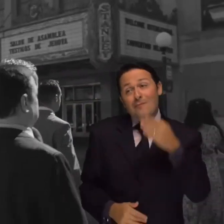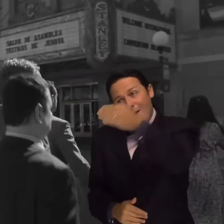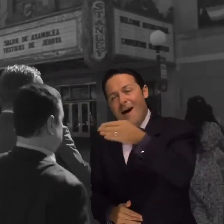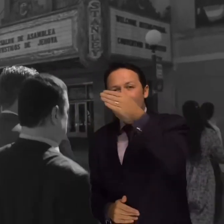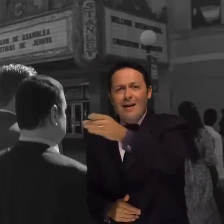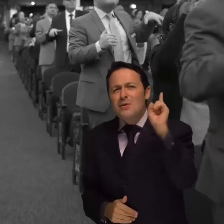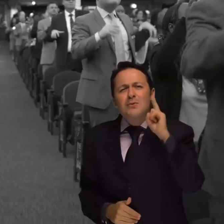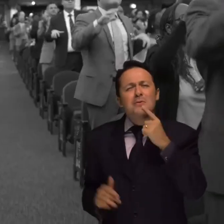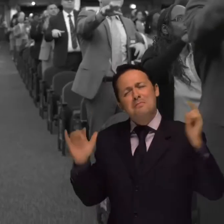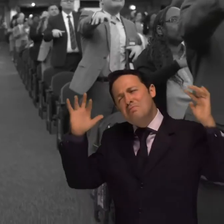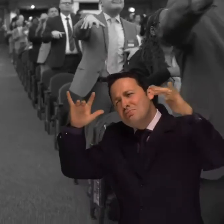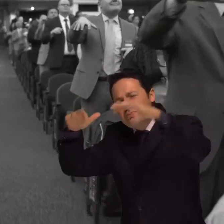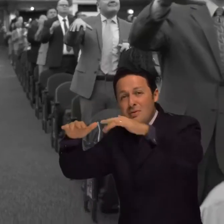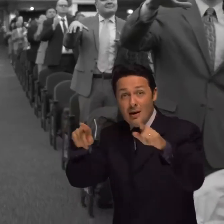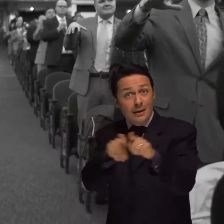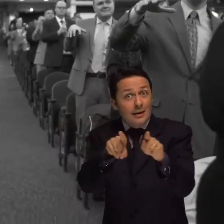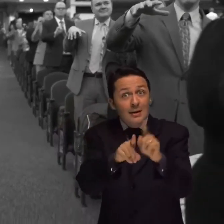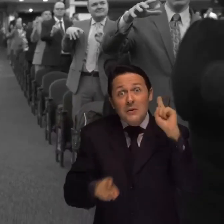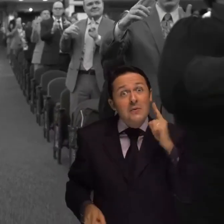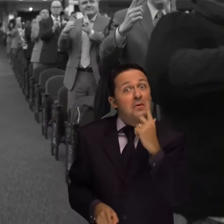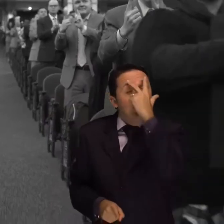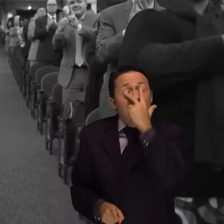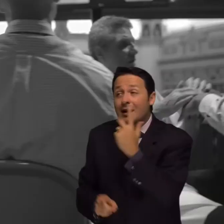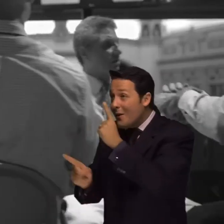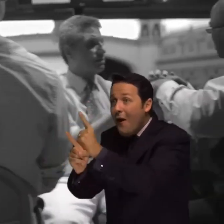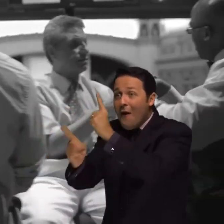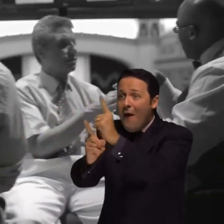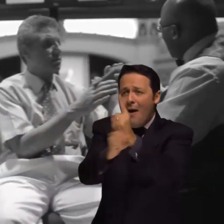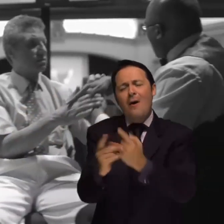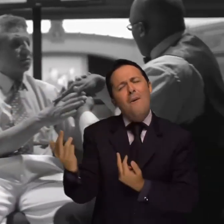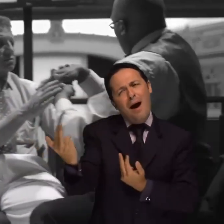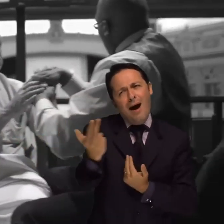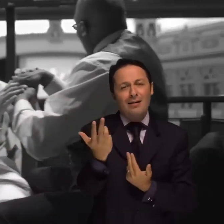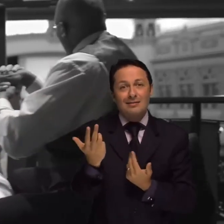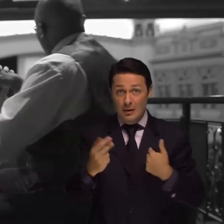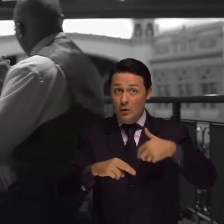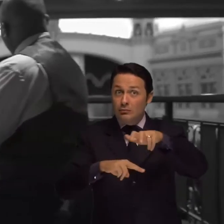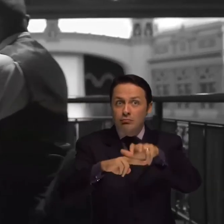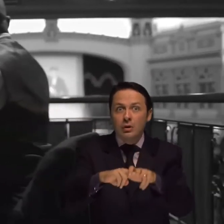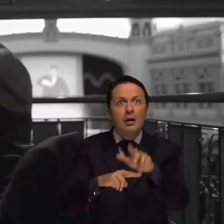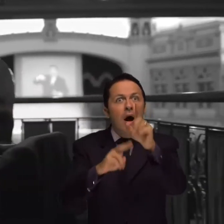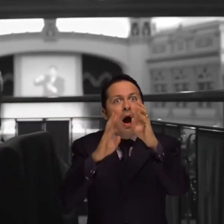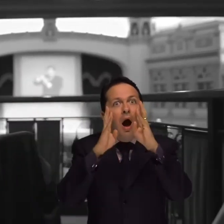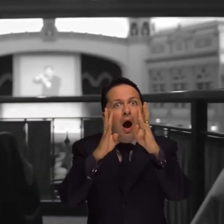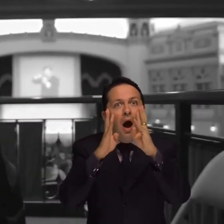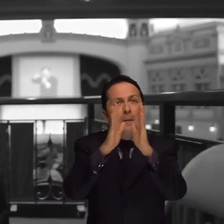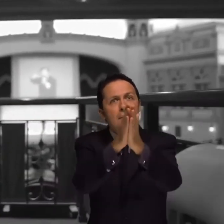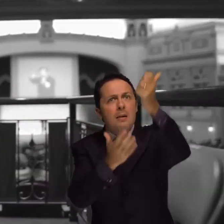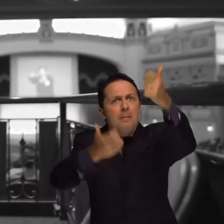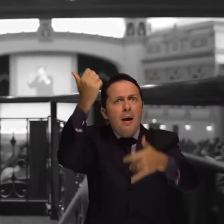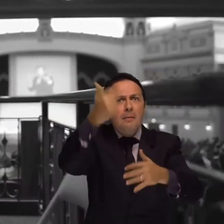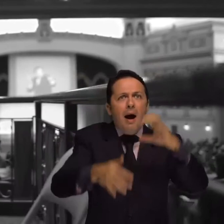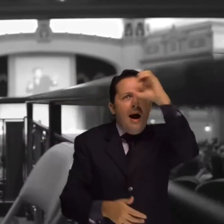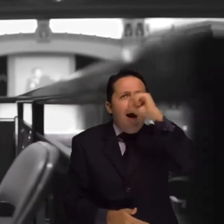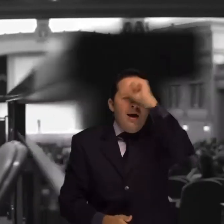especiais. É muito bom estar com pessoas como eu. nós recebemos instrução espiritual